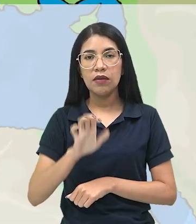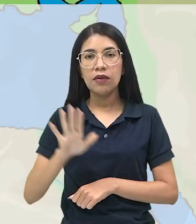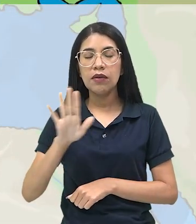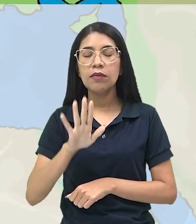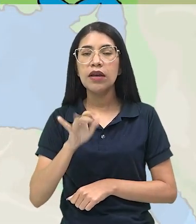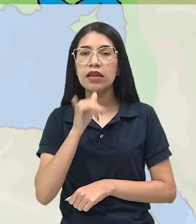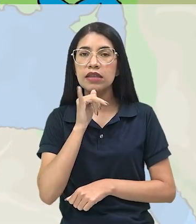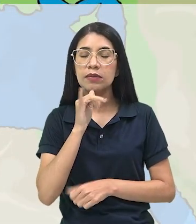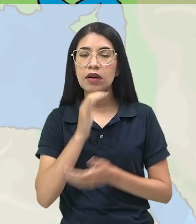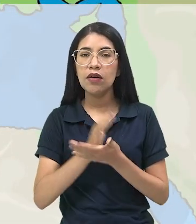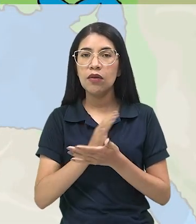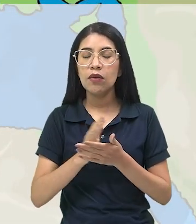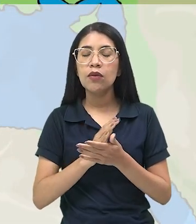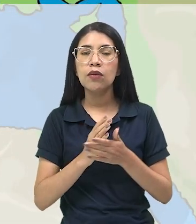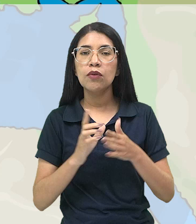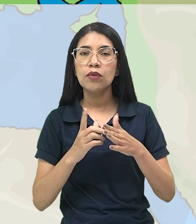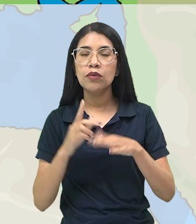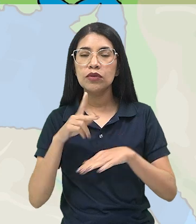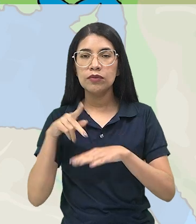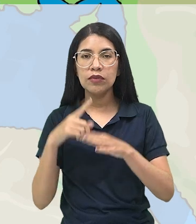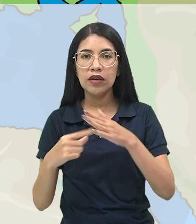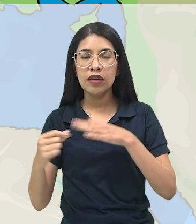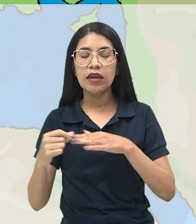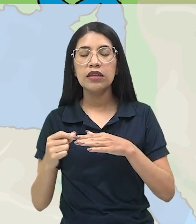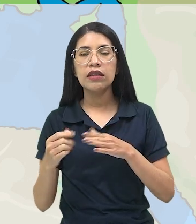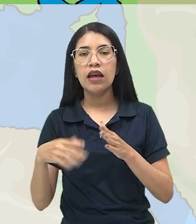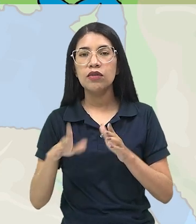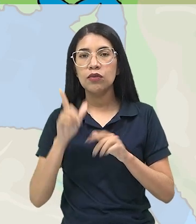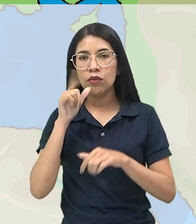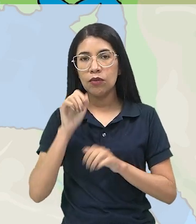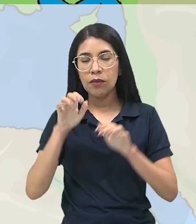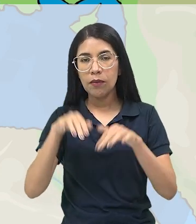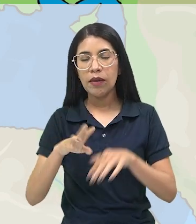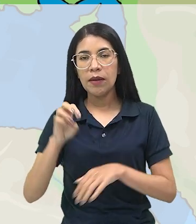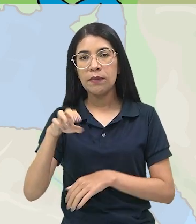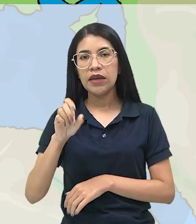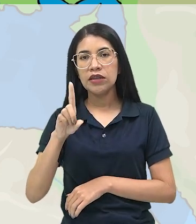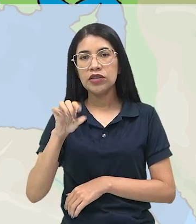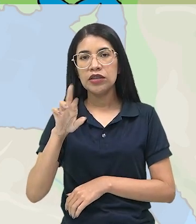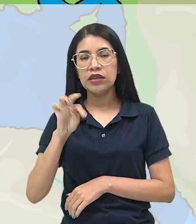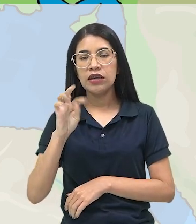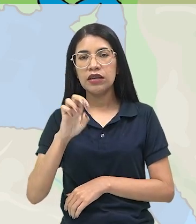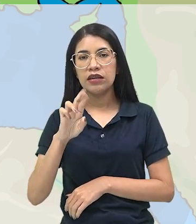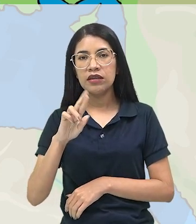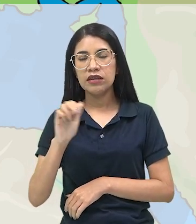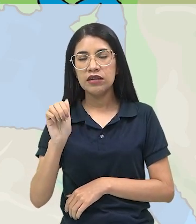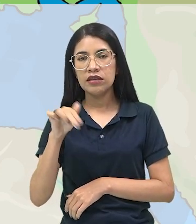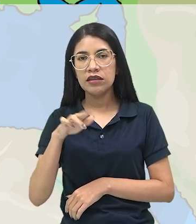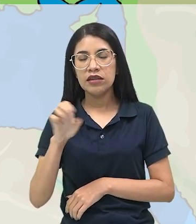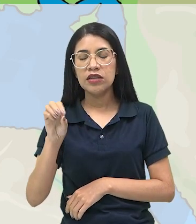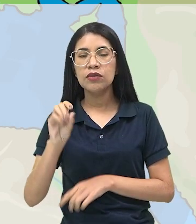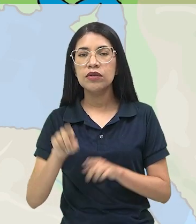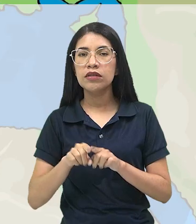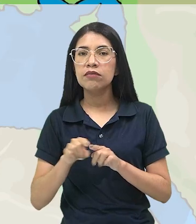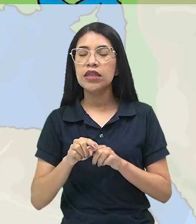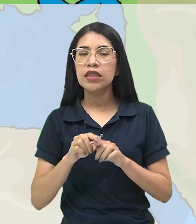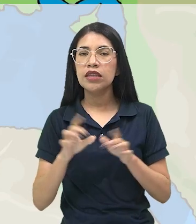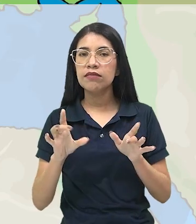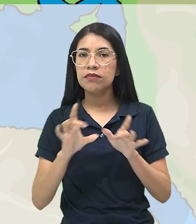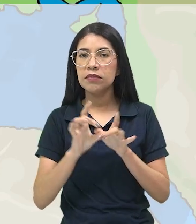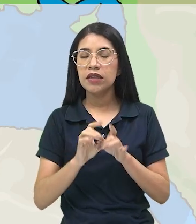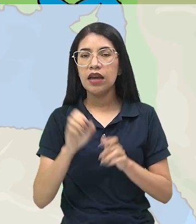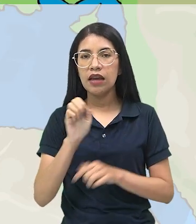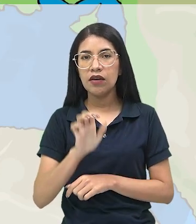muitos refugiados passam pelo Mar Mediterrâneo, um mar que liga a Europa com a África e a Ásia, em barcos sem